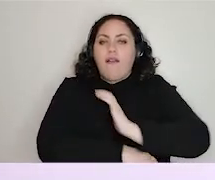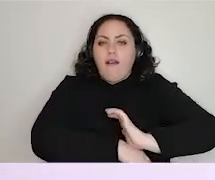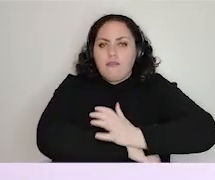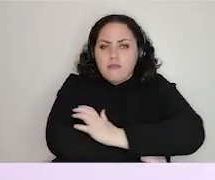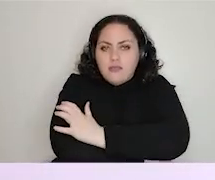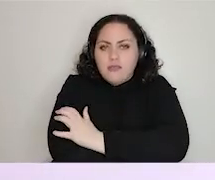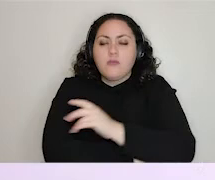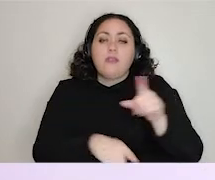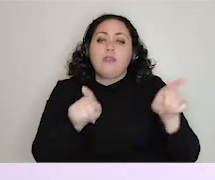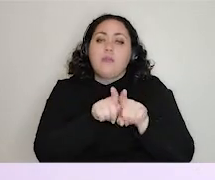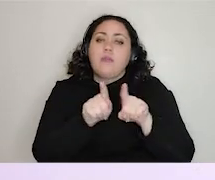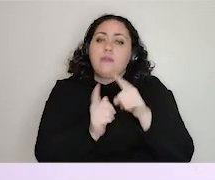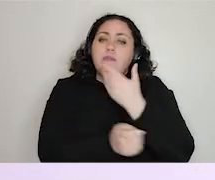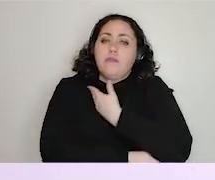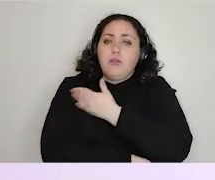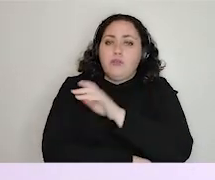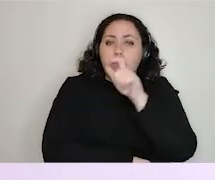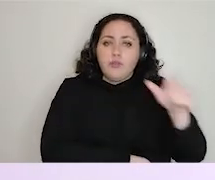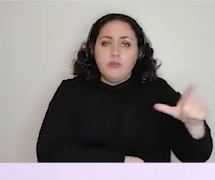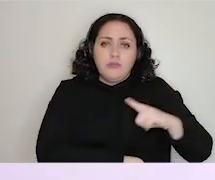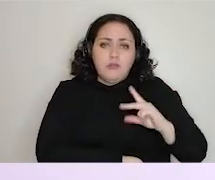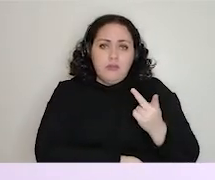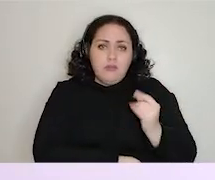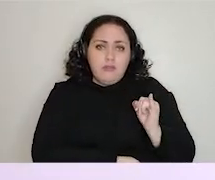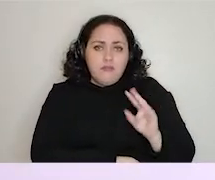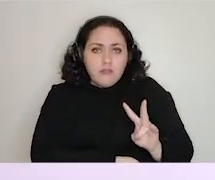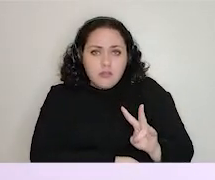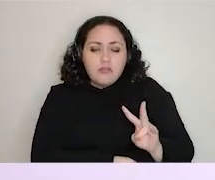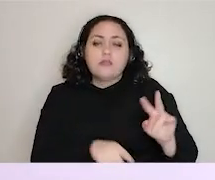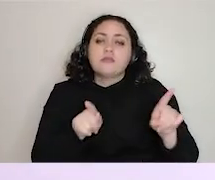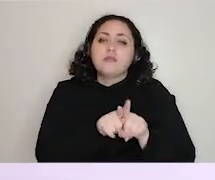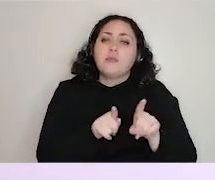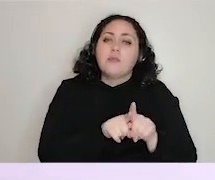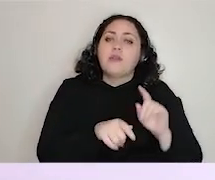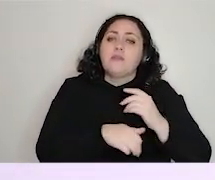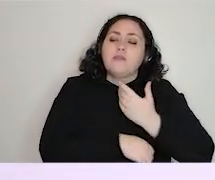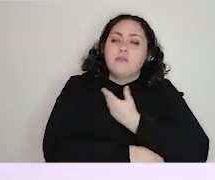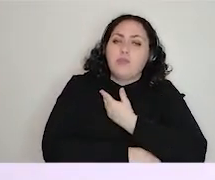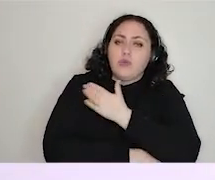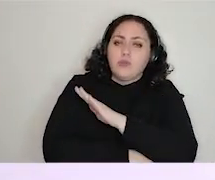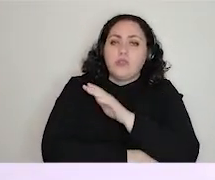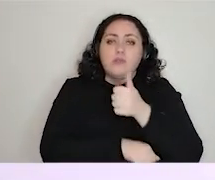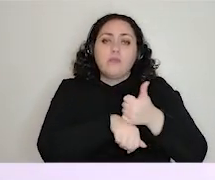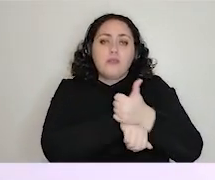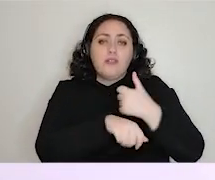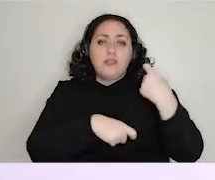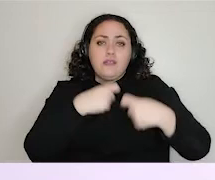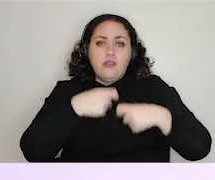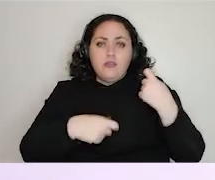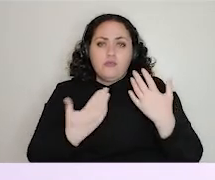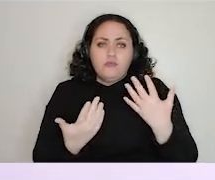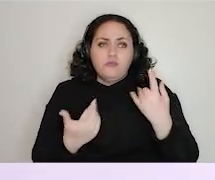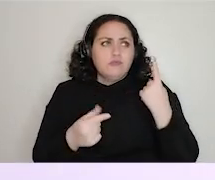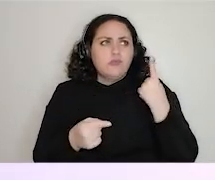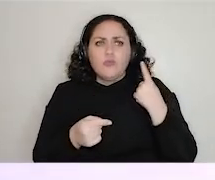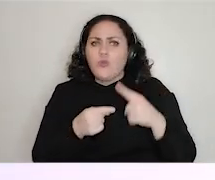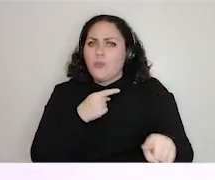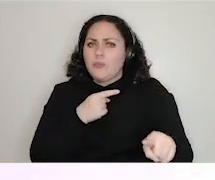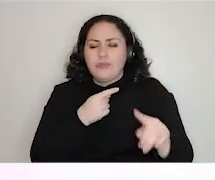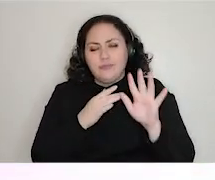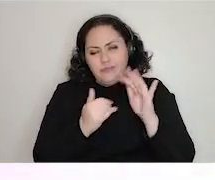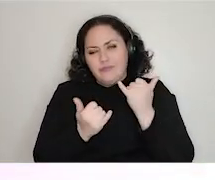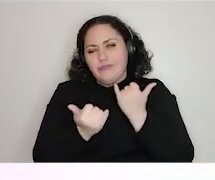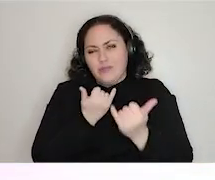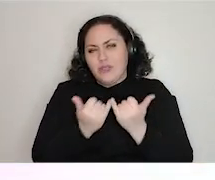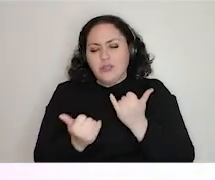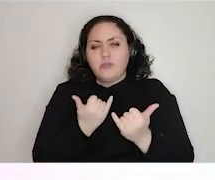o preconceito destinado às pessoas que vivem com HIV, contra o preconceito contra os profissionais do sexo. Porque, por exemplo, não faz